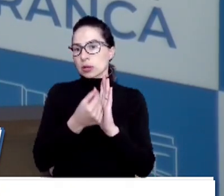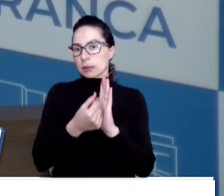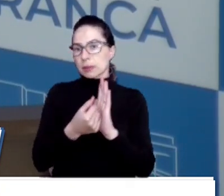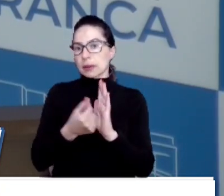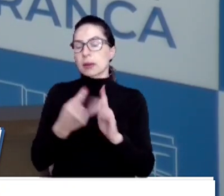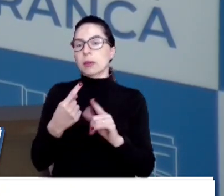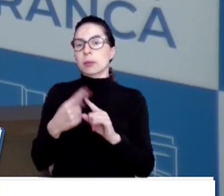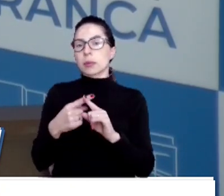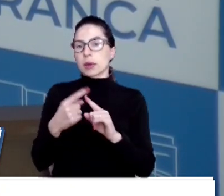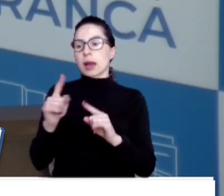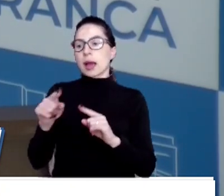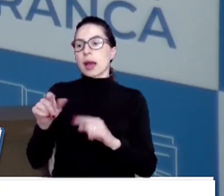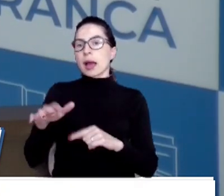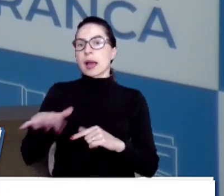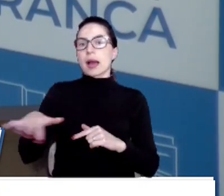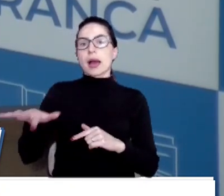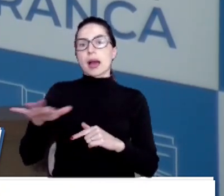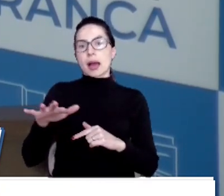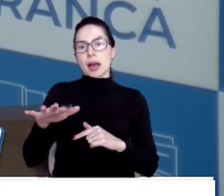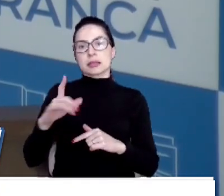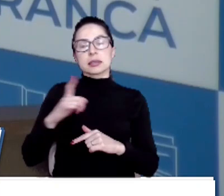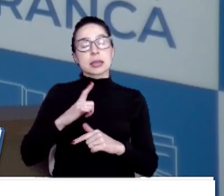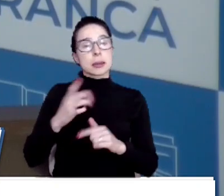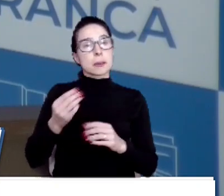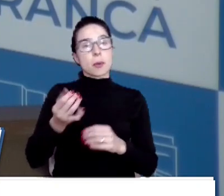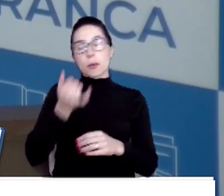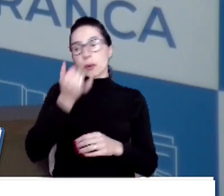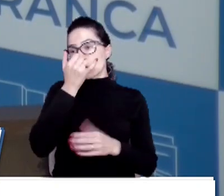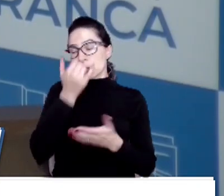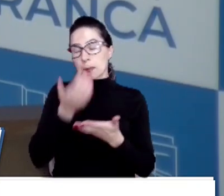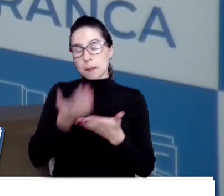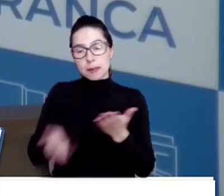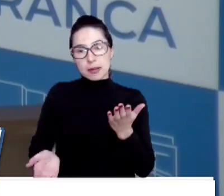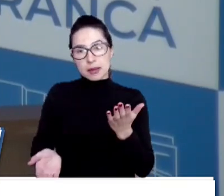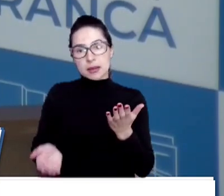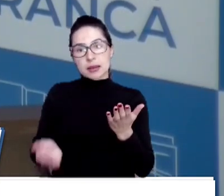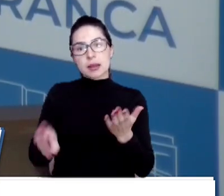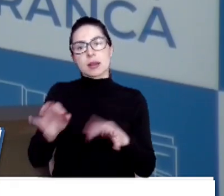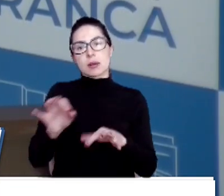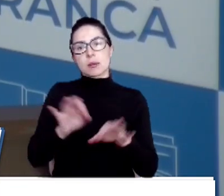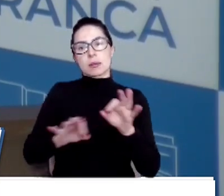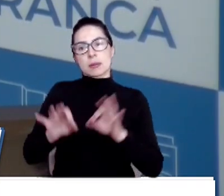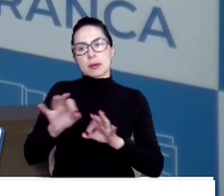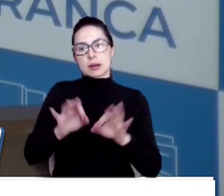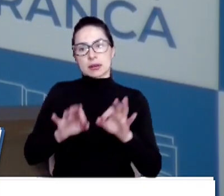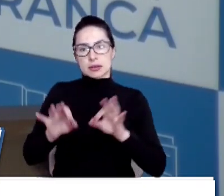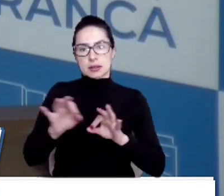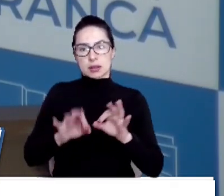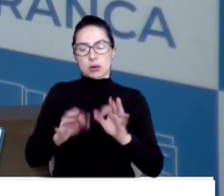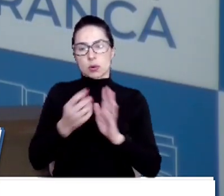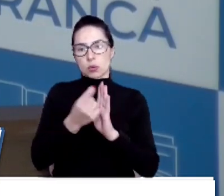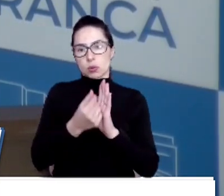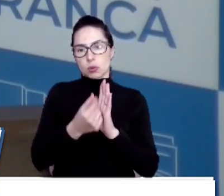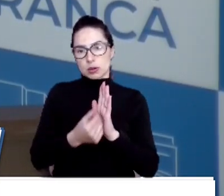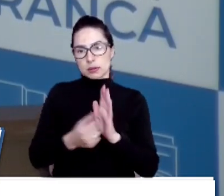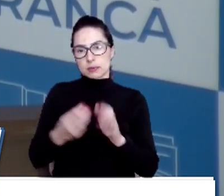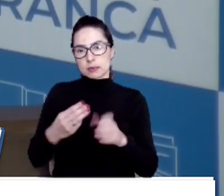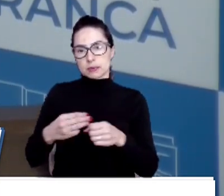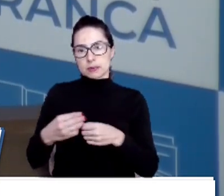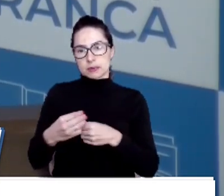que estão sendo muito prejudicadas na elaboração do orçamento Municipal